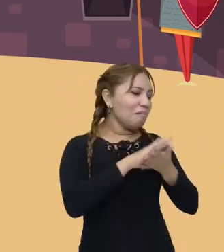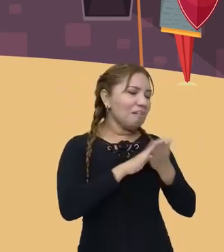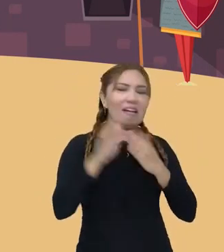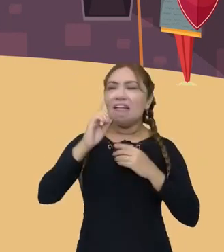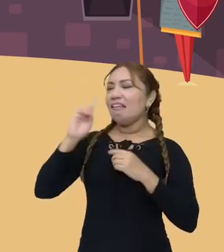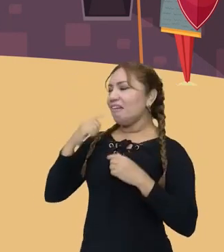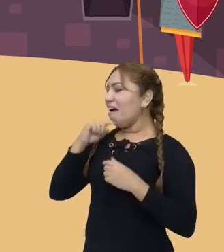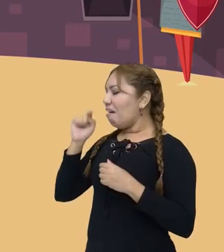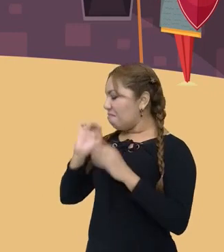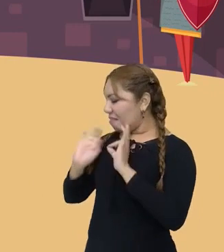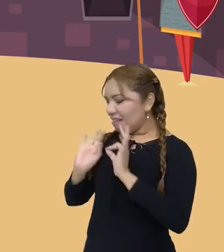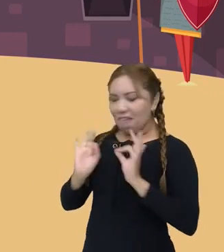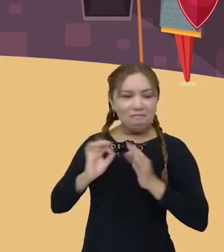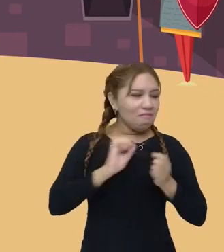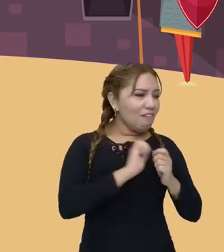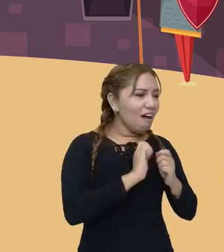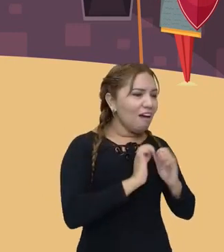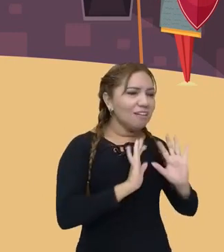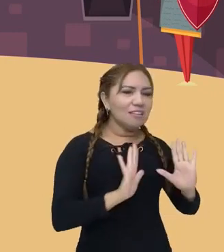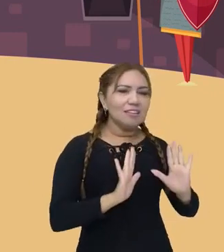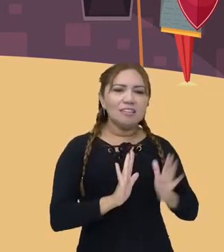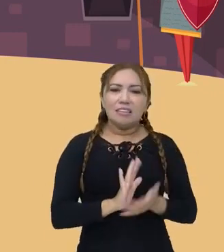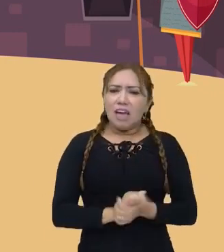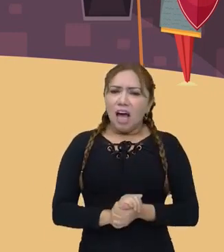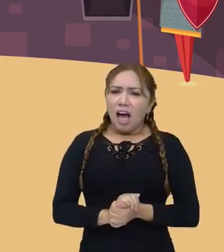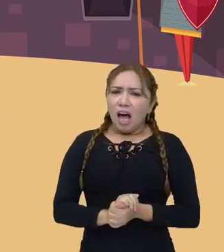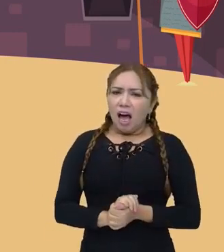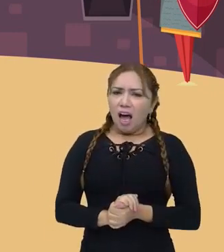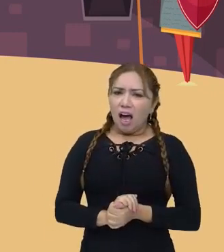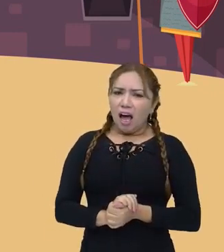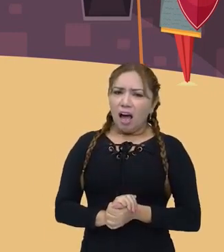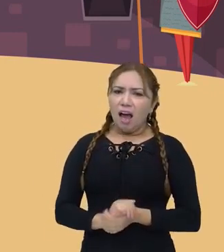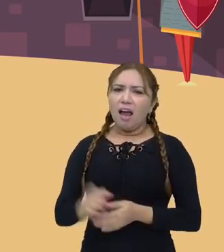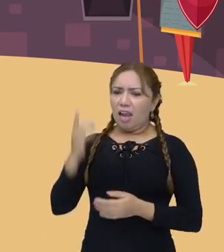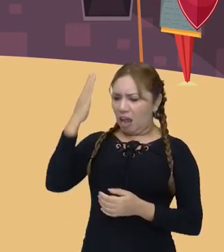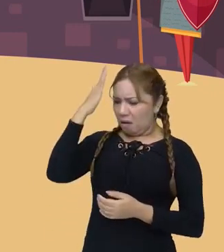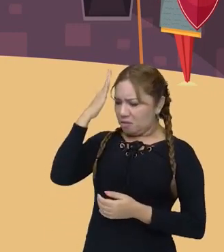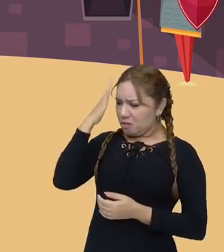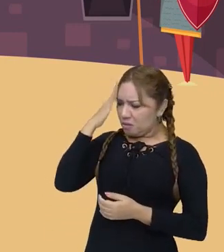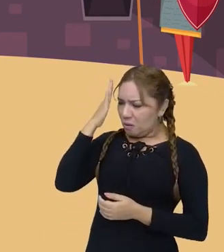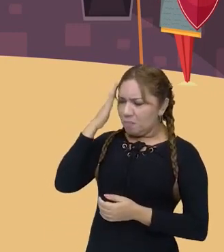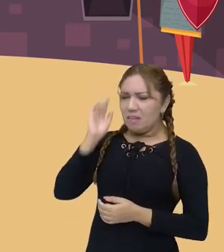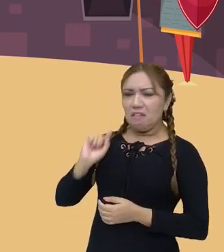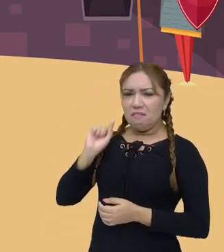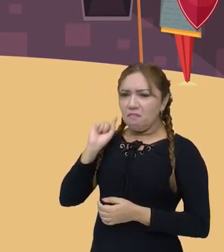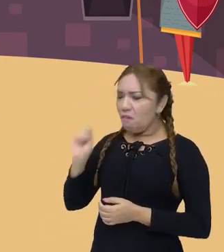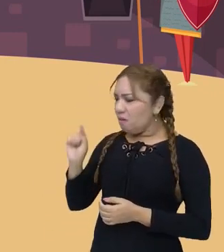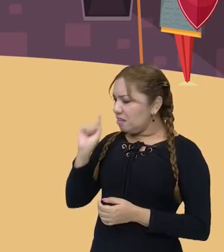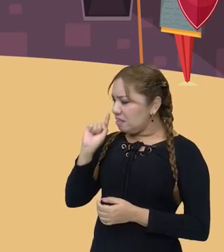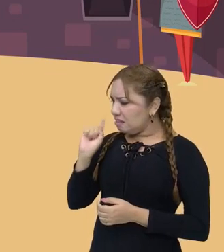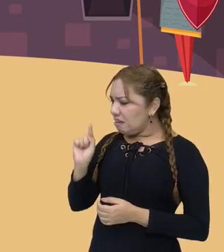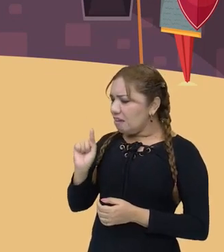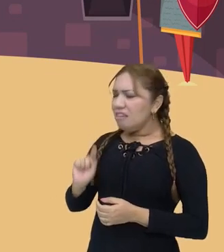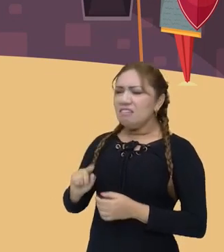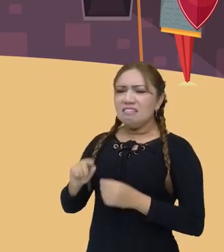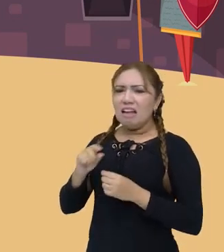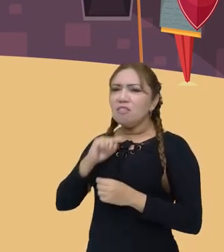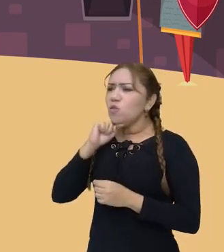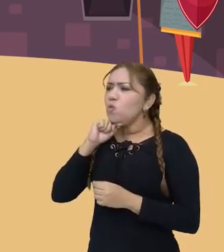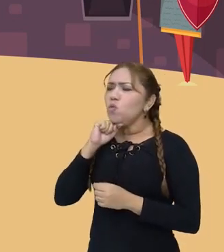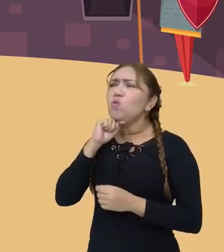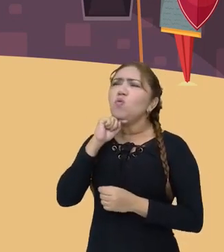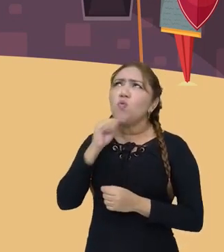não quer, ninguém nada faz. Eu também soube que você está duvidando